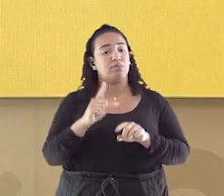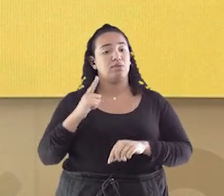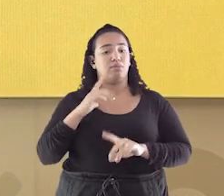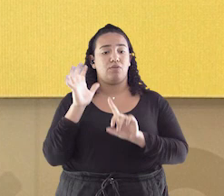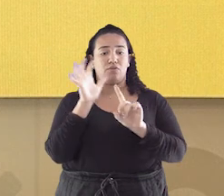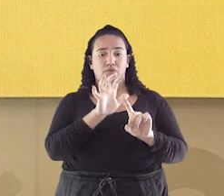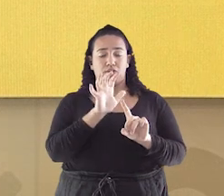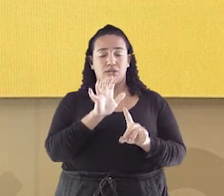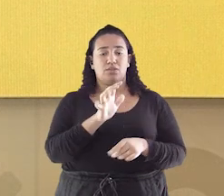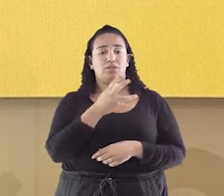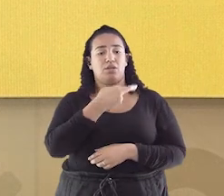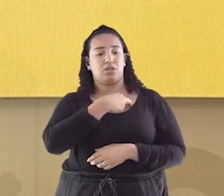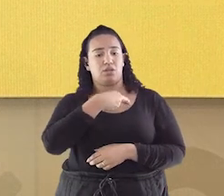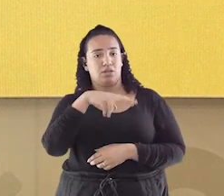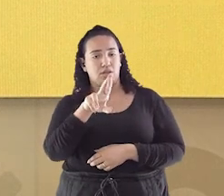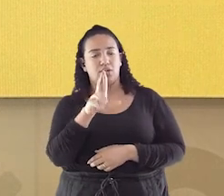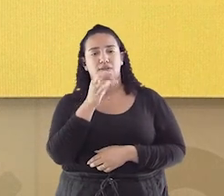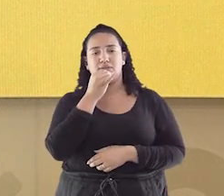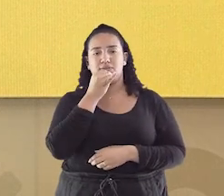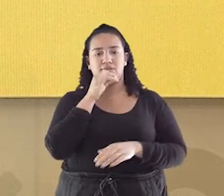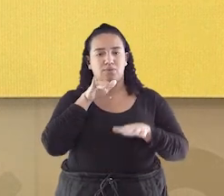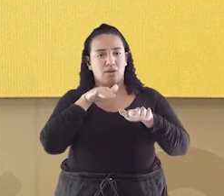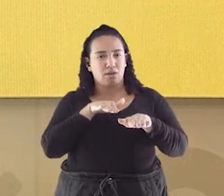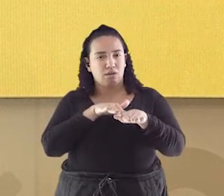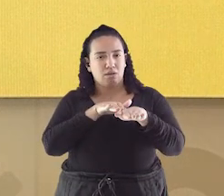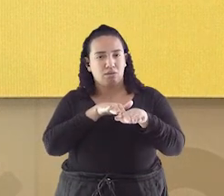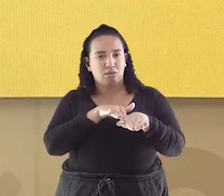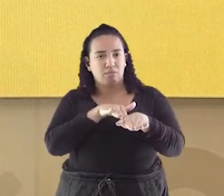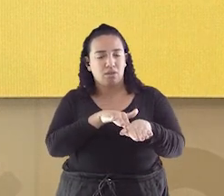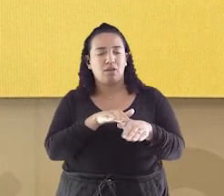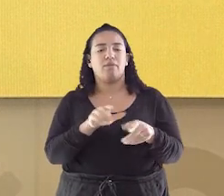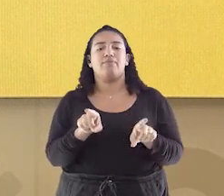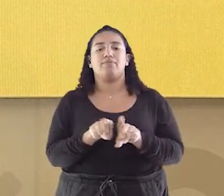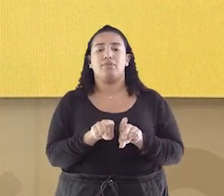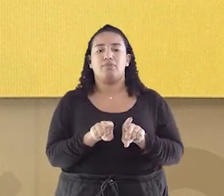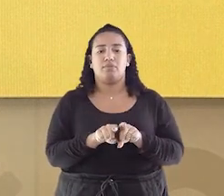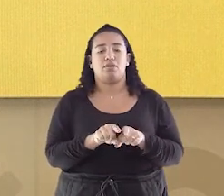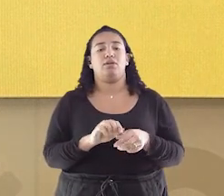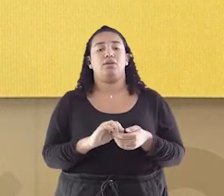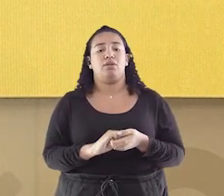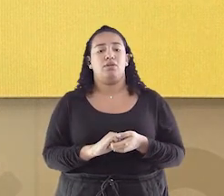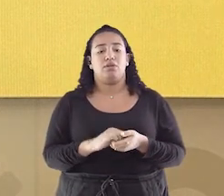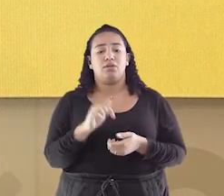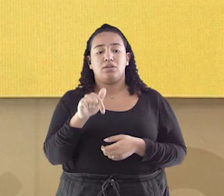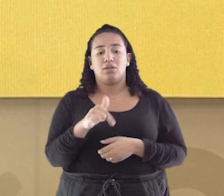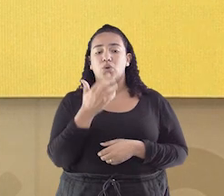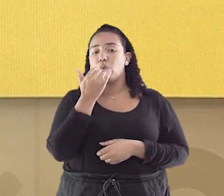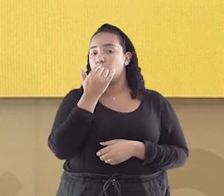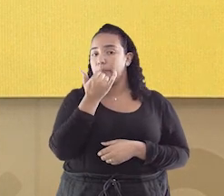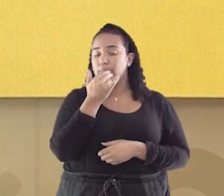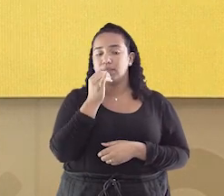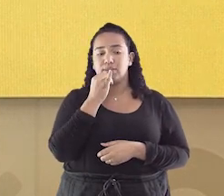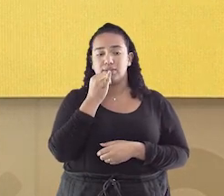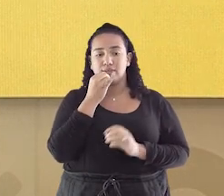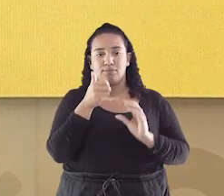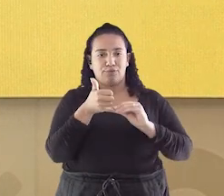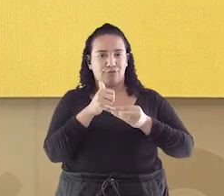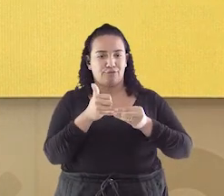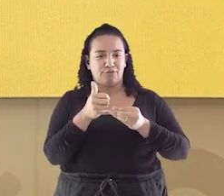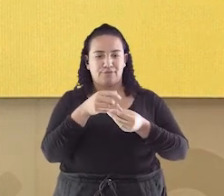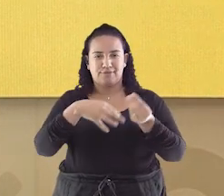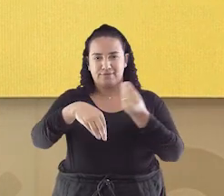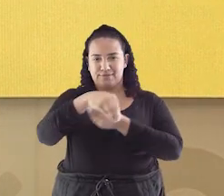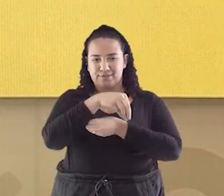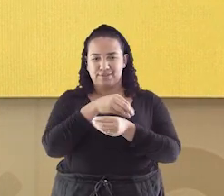influências religiosas, como é o caso da Umbanda e do Candomblé, e na culinária, a feijoada e o uso do azeite de